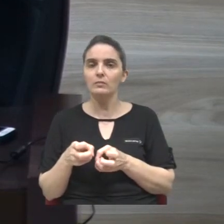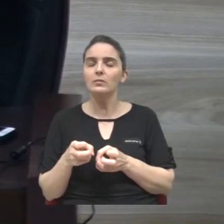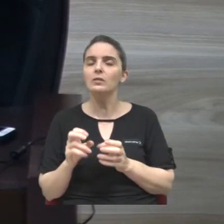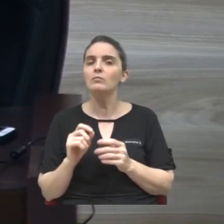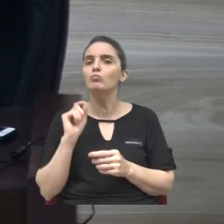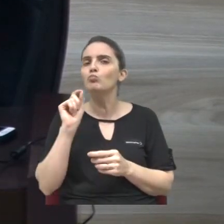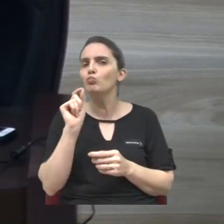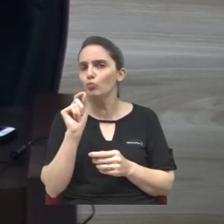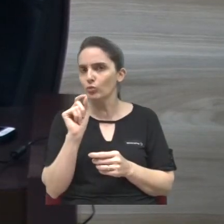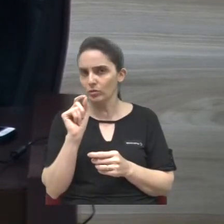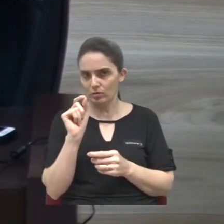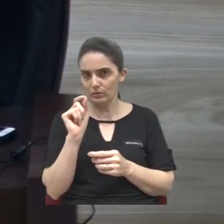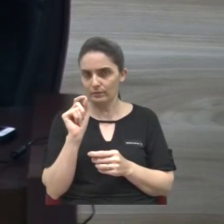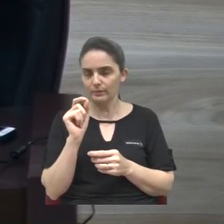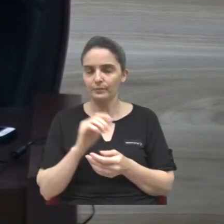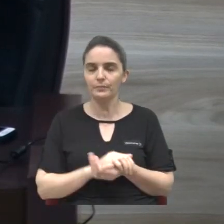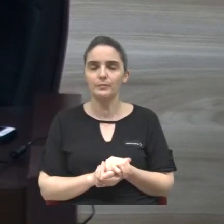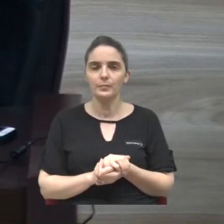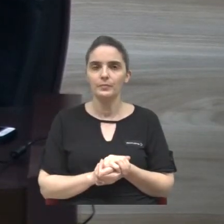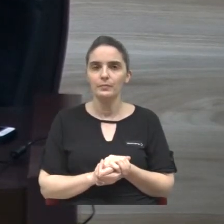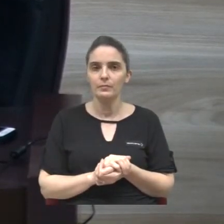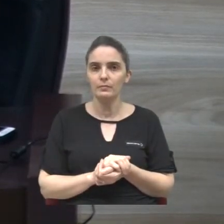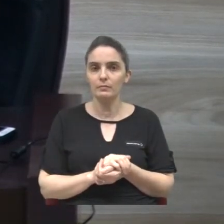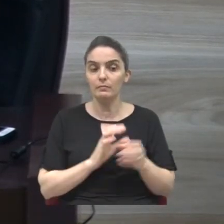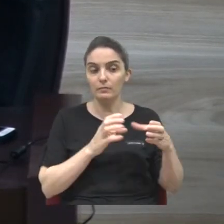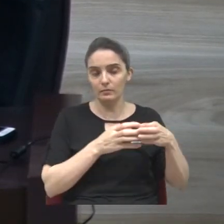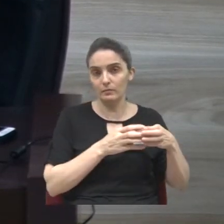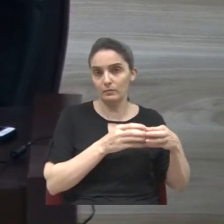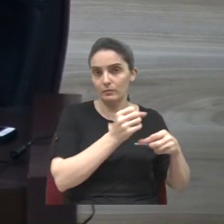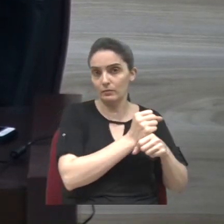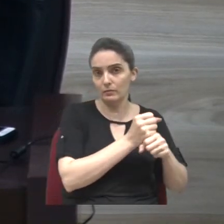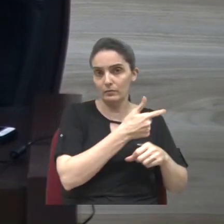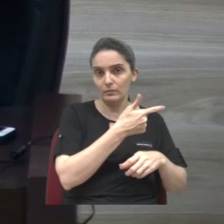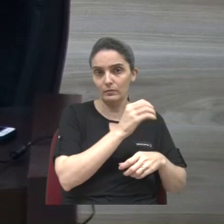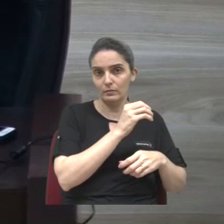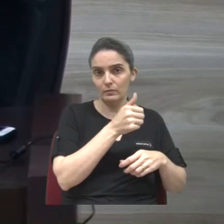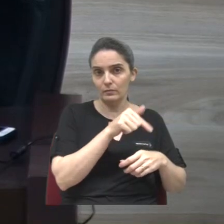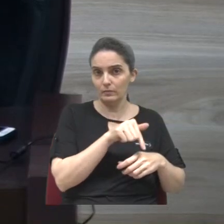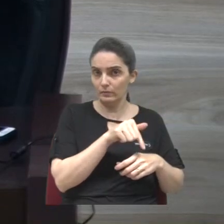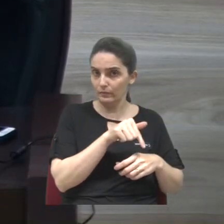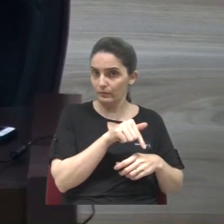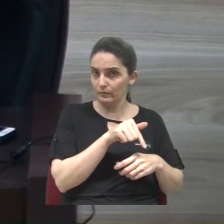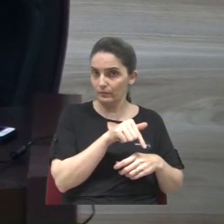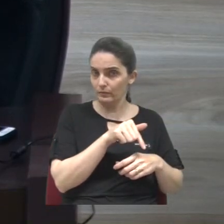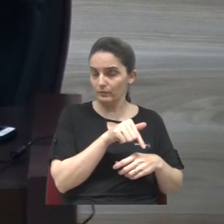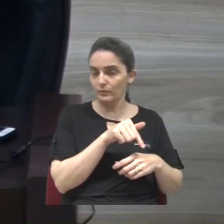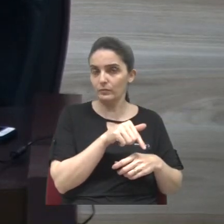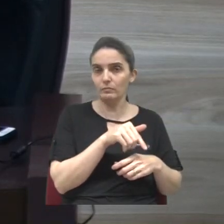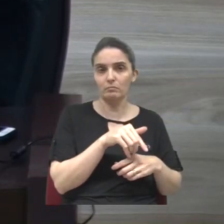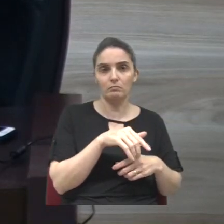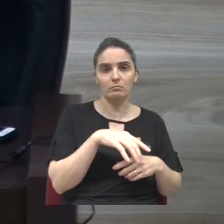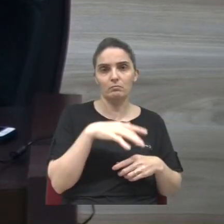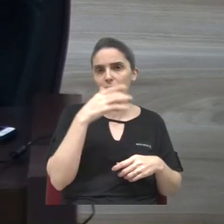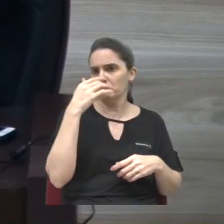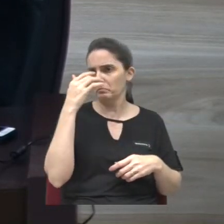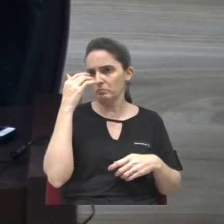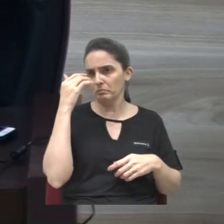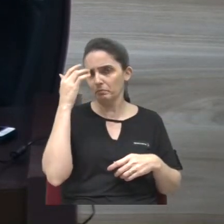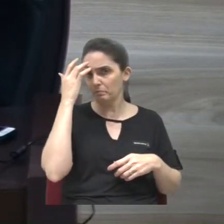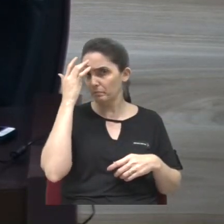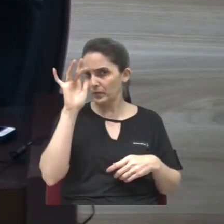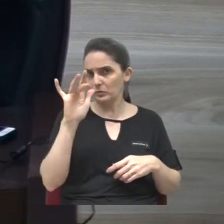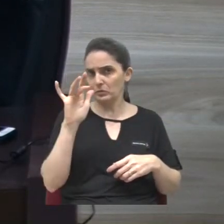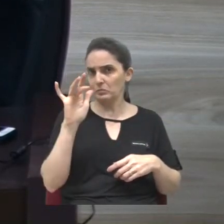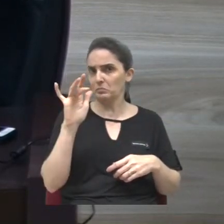foram formada em 2017, não foi registrada nenhuma reclamação referente a esse assunto. Diante